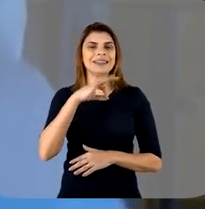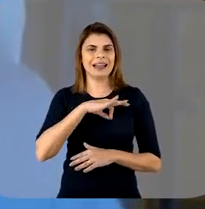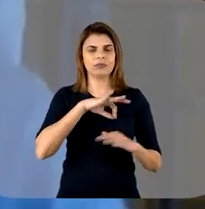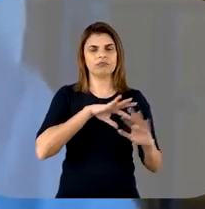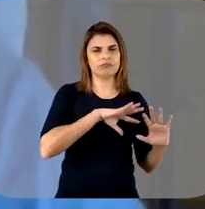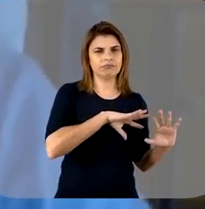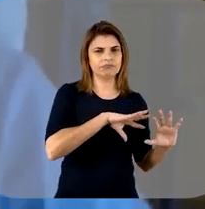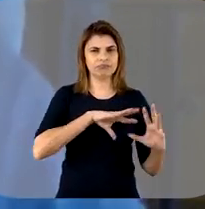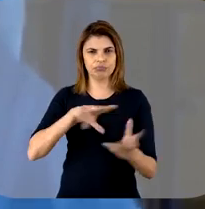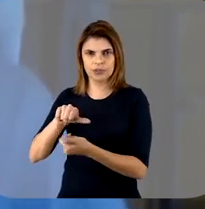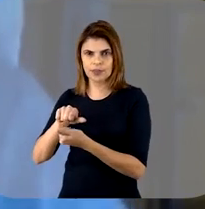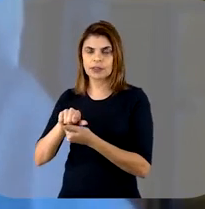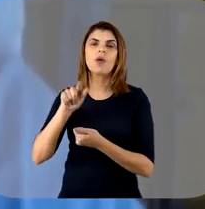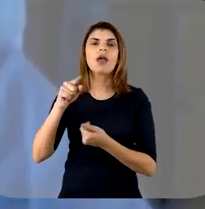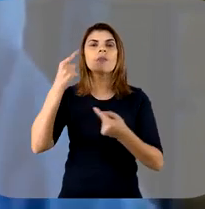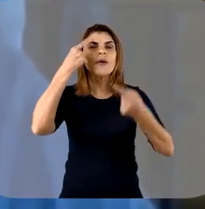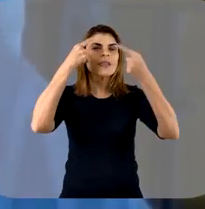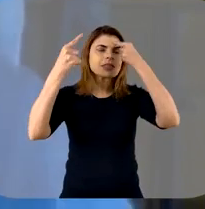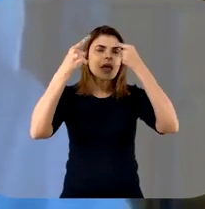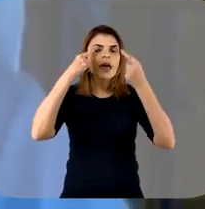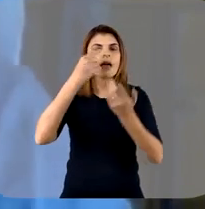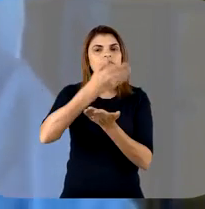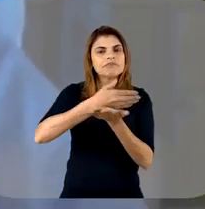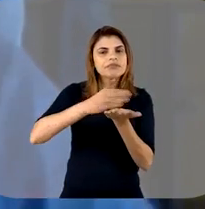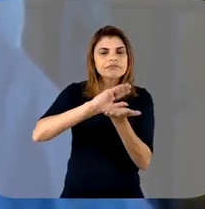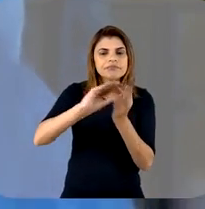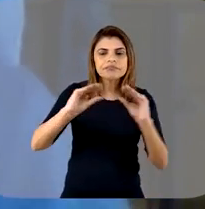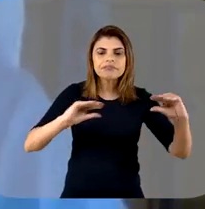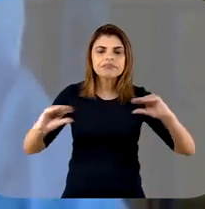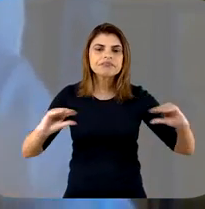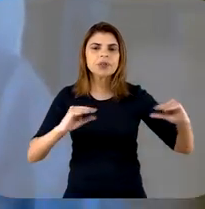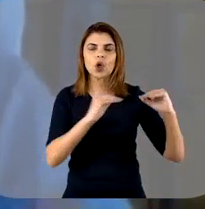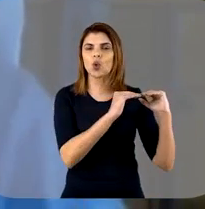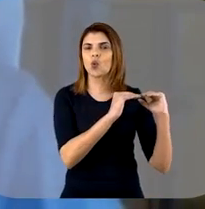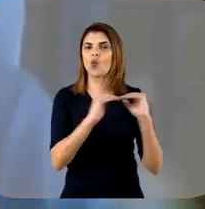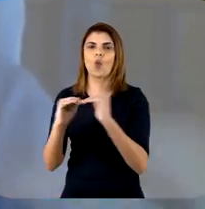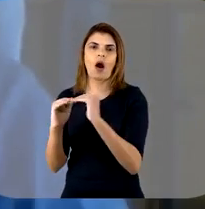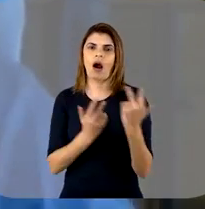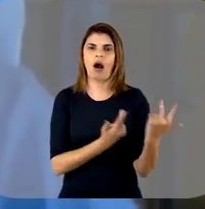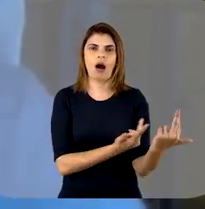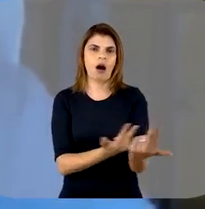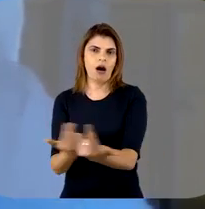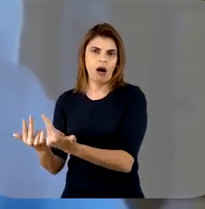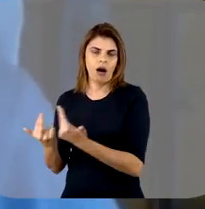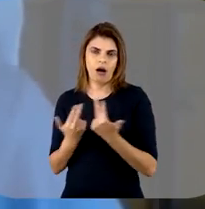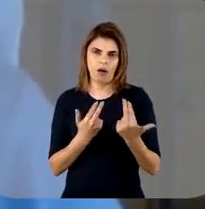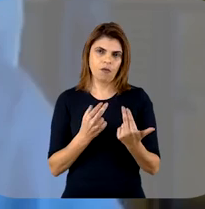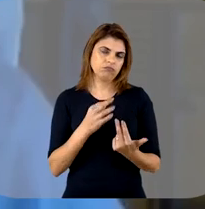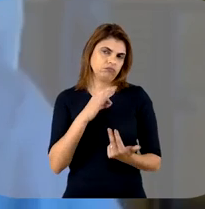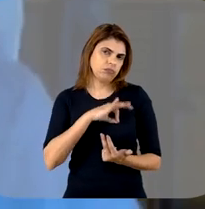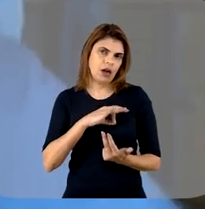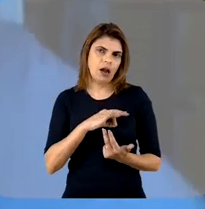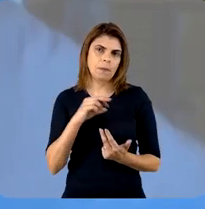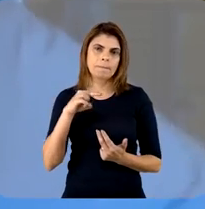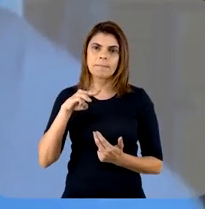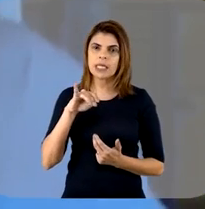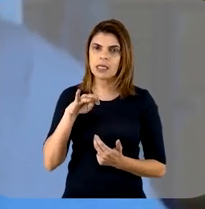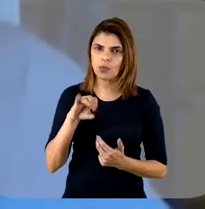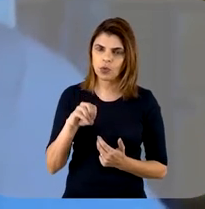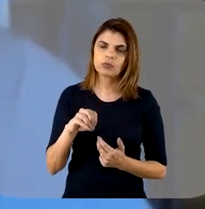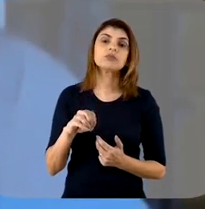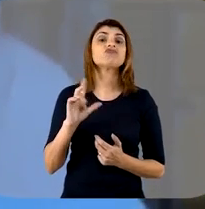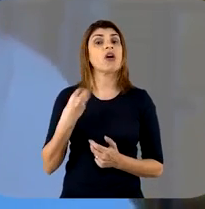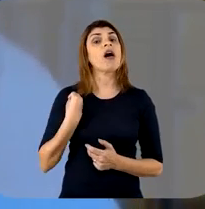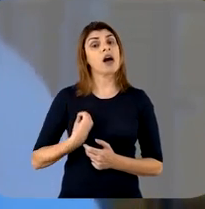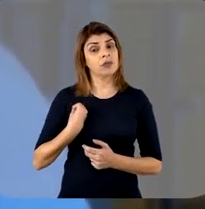seria é a ideia de uma distribuição mais igualitária para todos, de uma renda mínima, né? Isso,